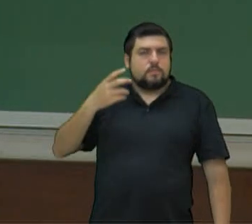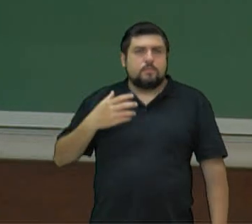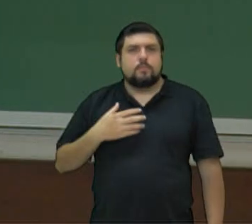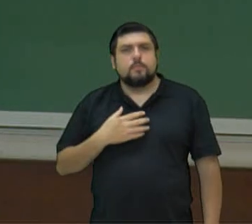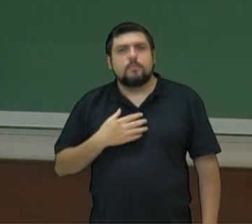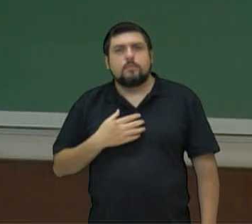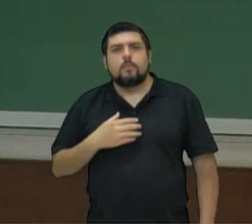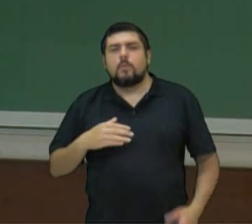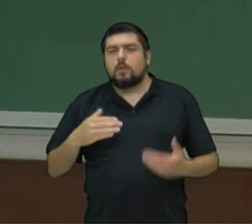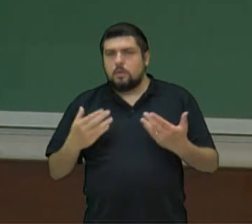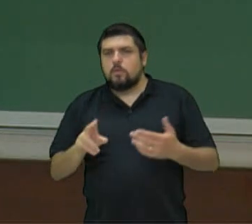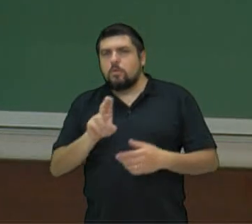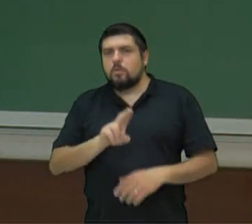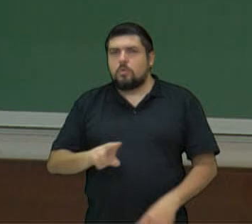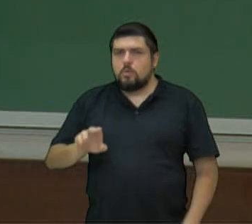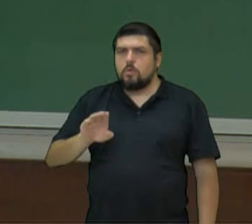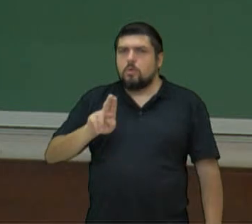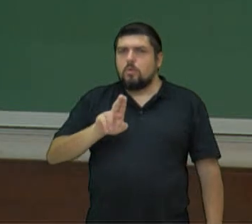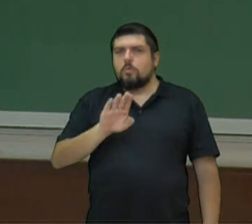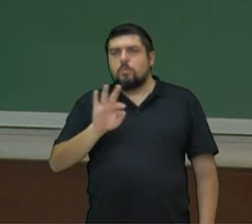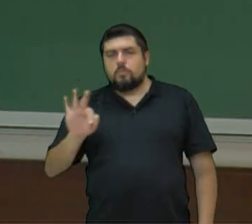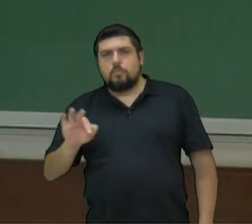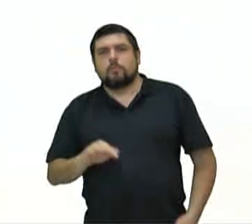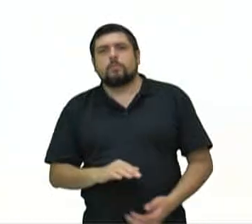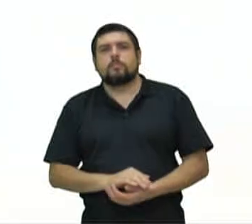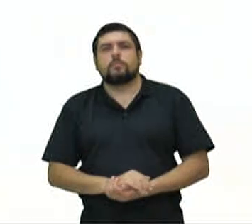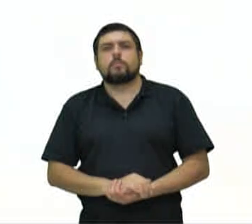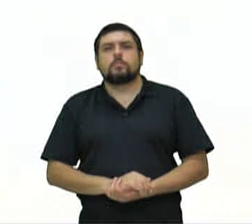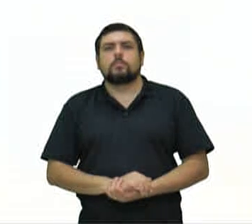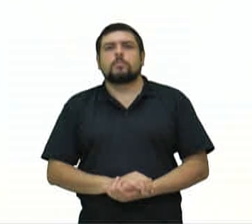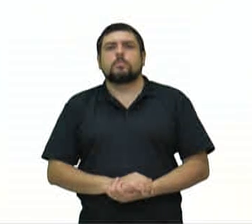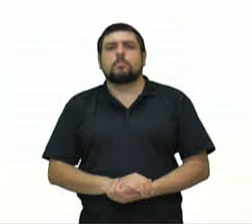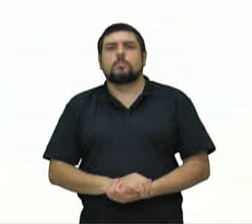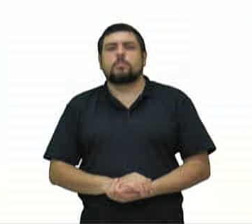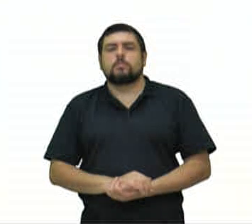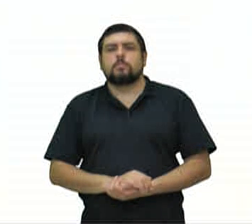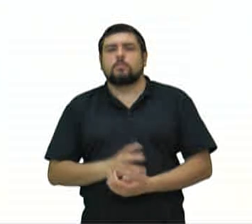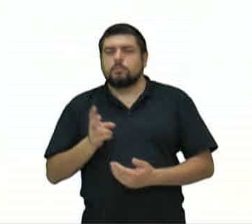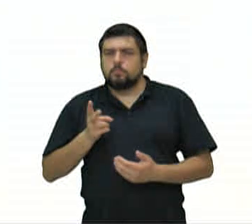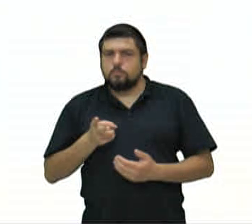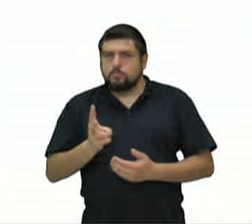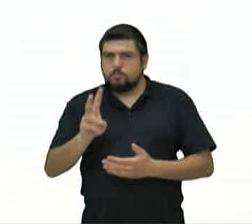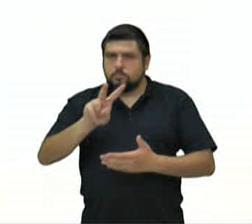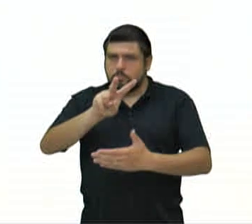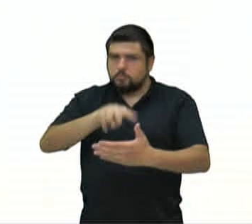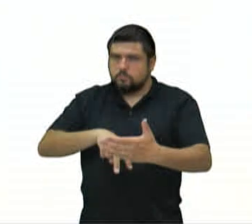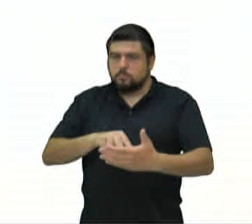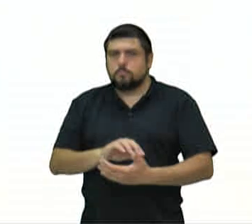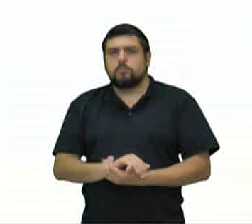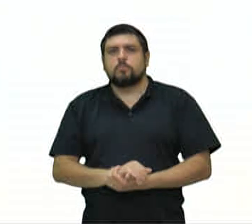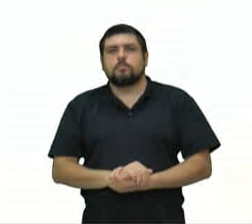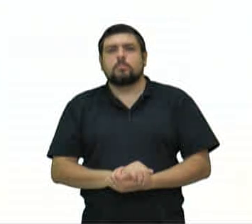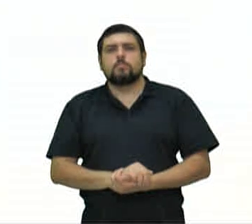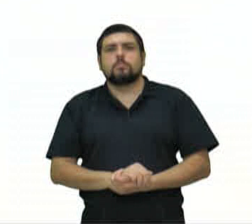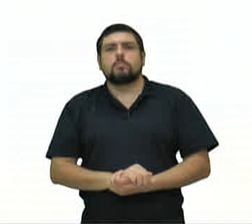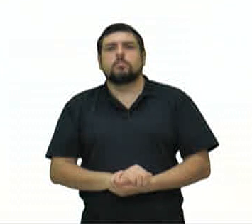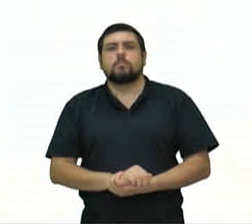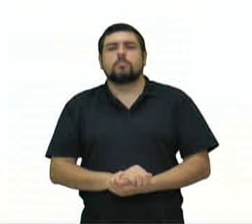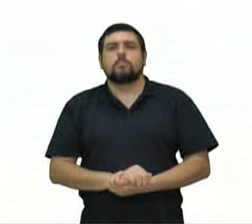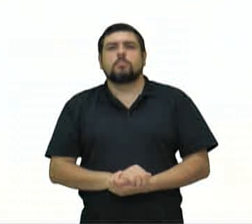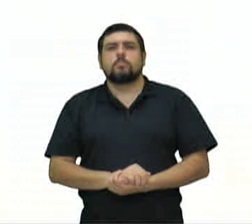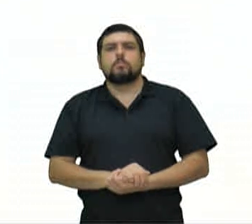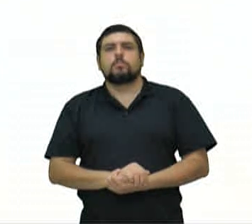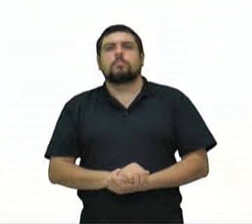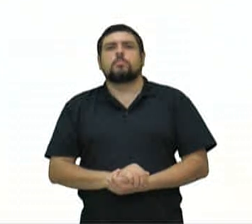ali. Continuando o texto. He will have an important place in history for many of his